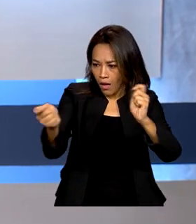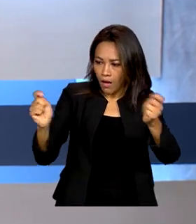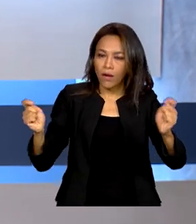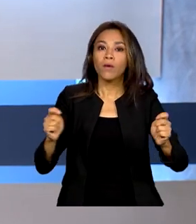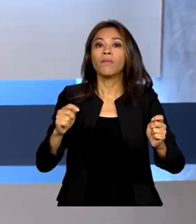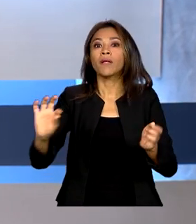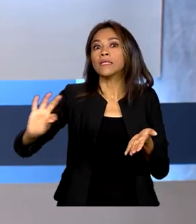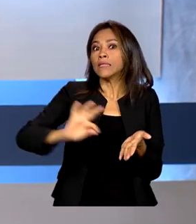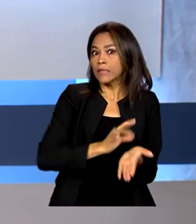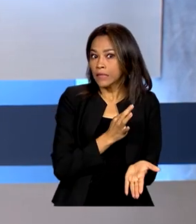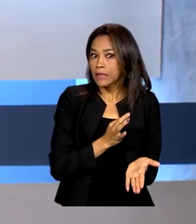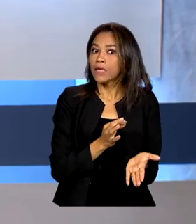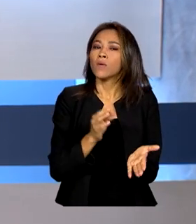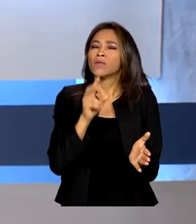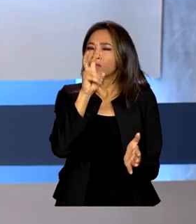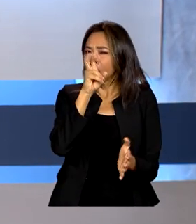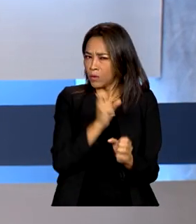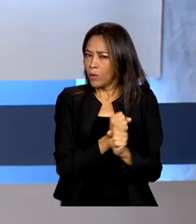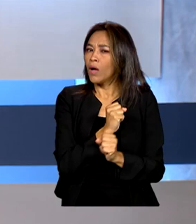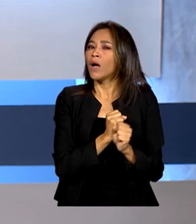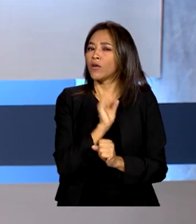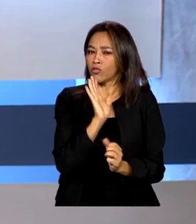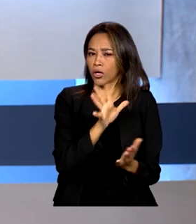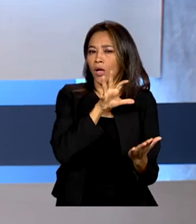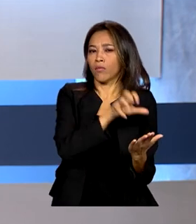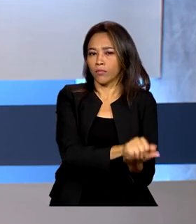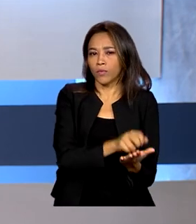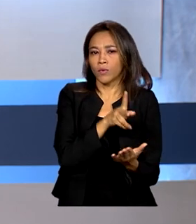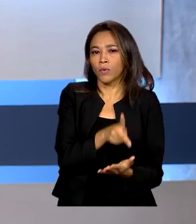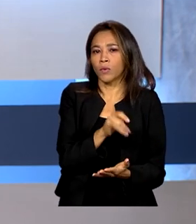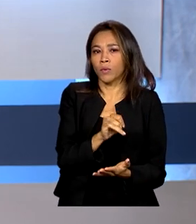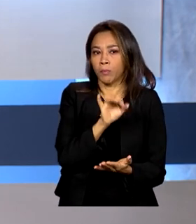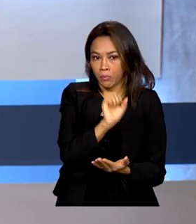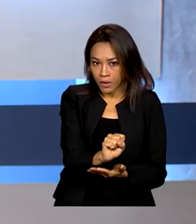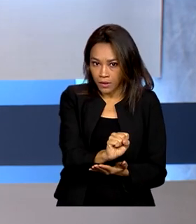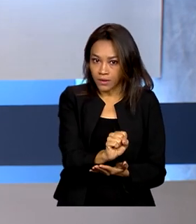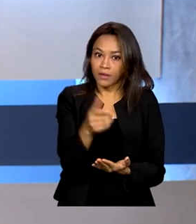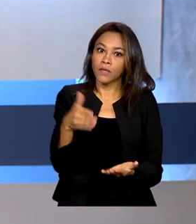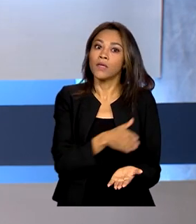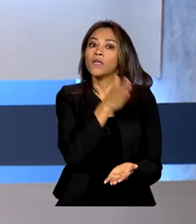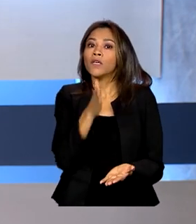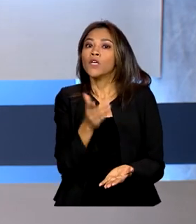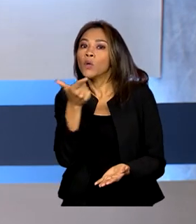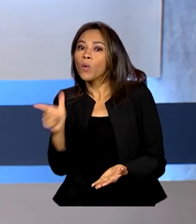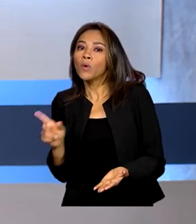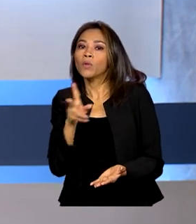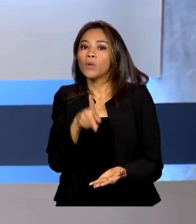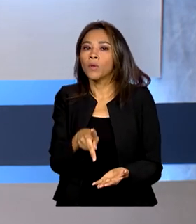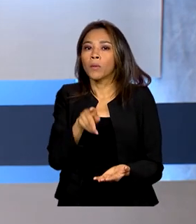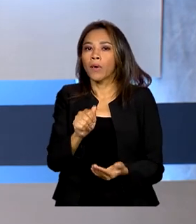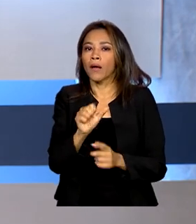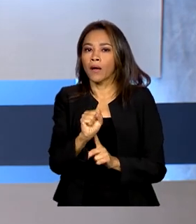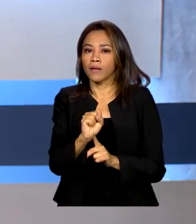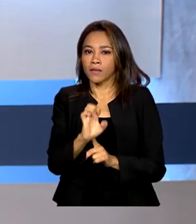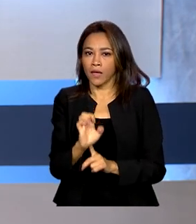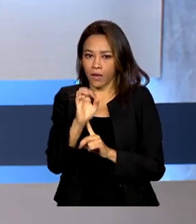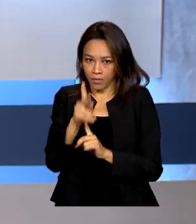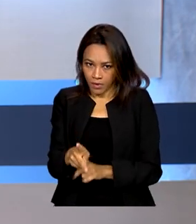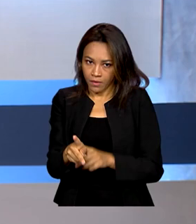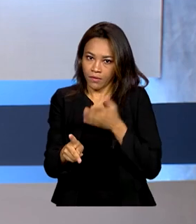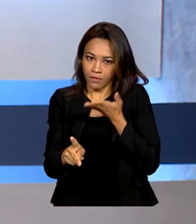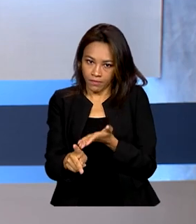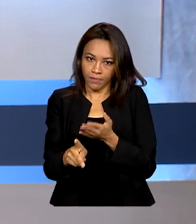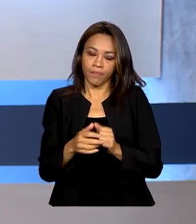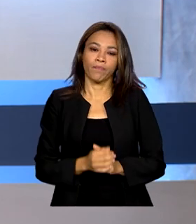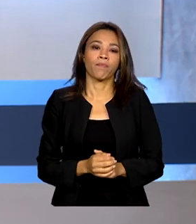inscritos há pelo menos cinco anos no PIS, o Programa de Integração Social, ou no PASEP, o Programa de Formação do Patrimônio do Servidor